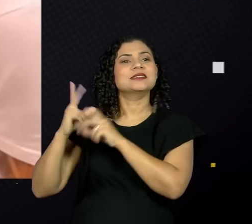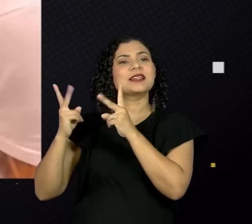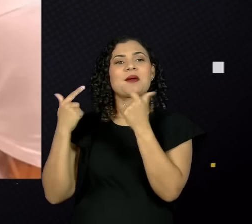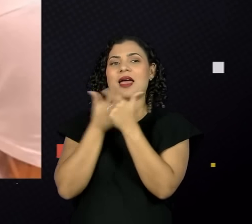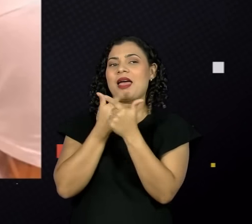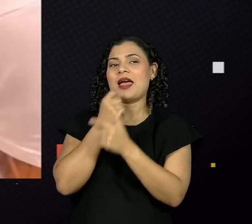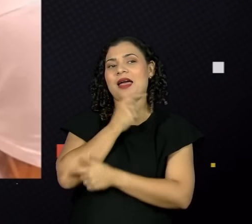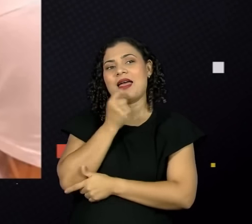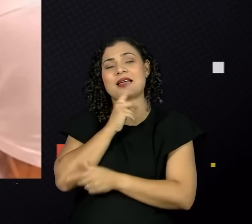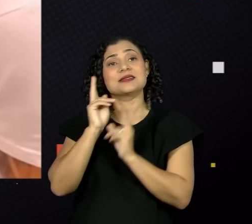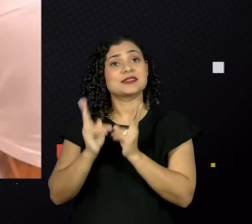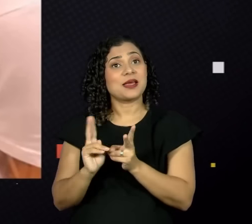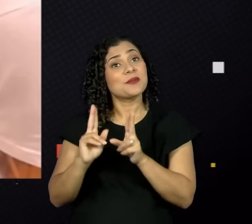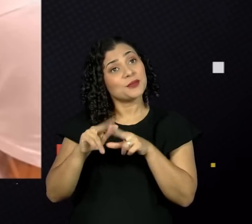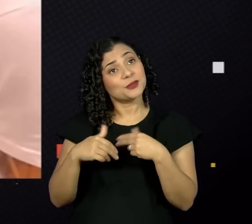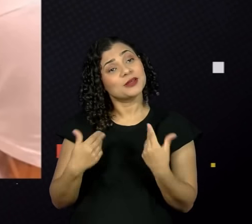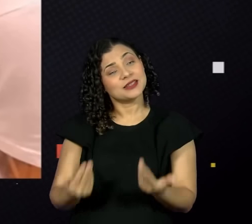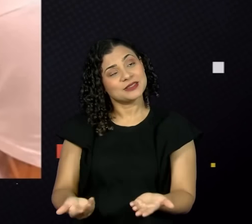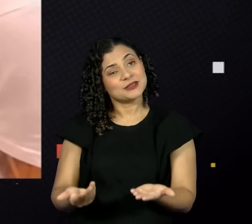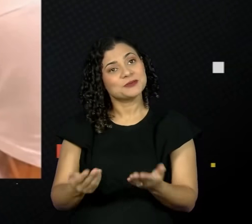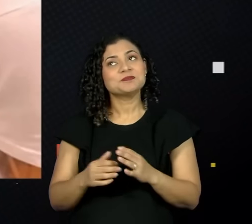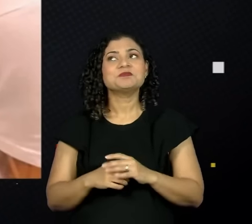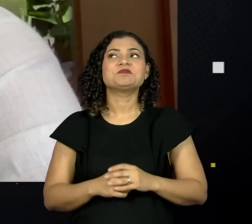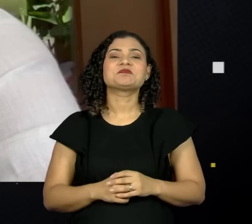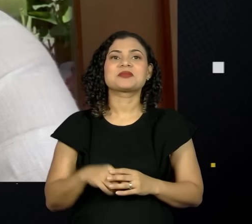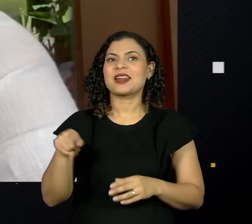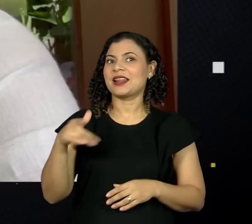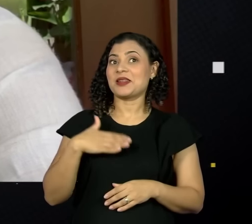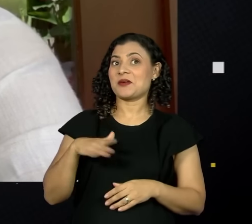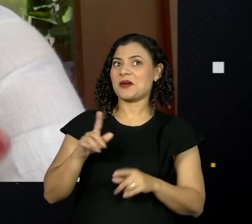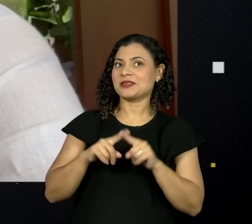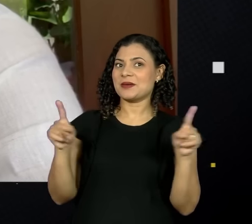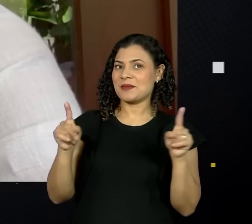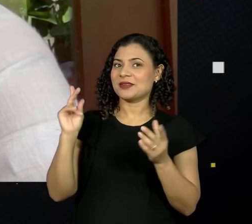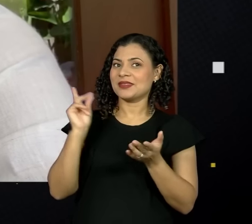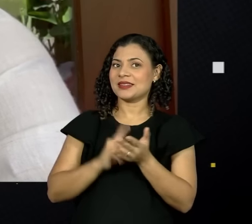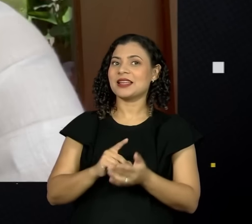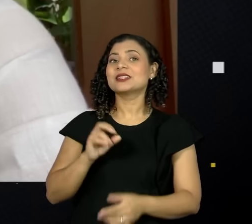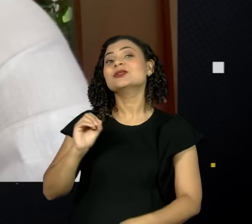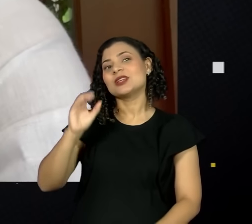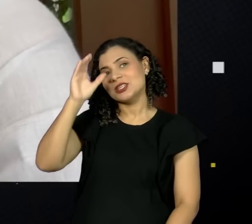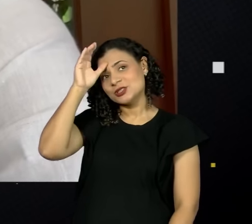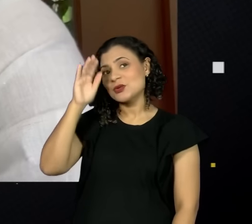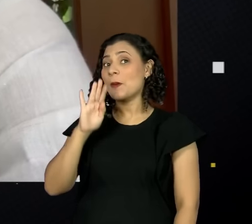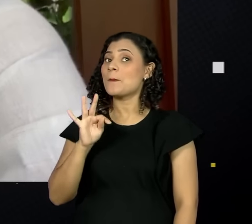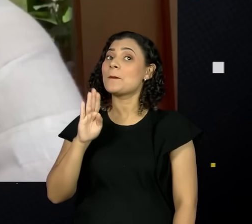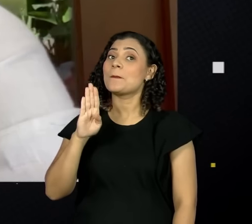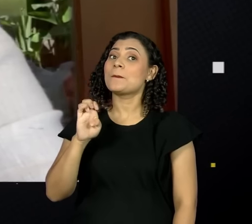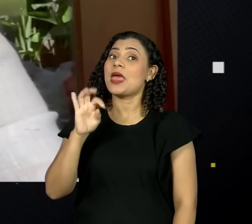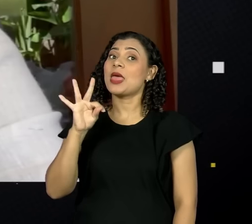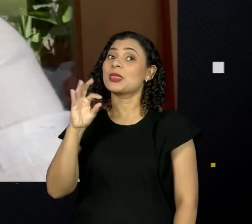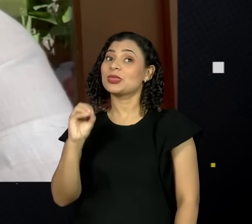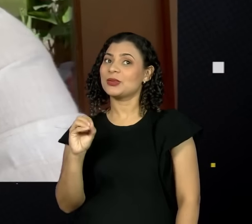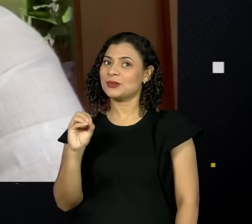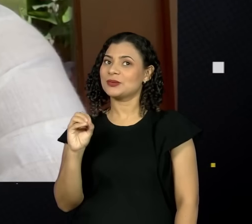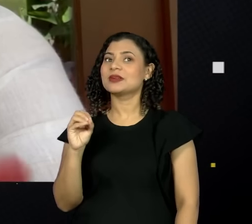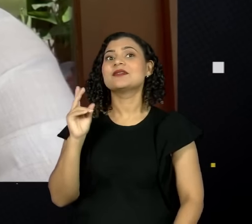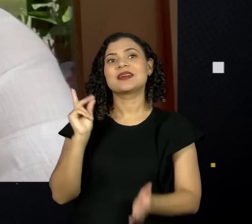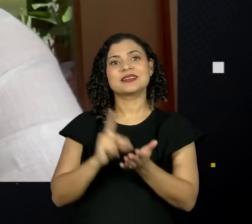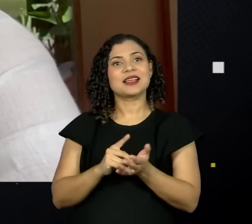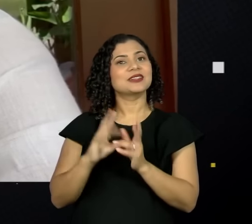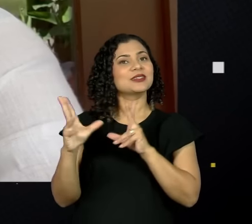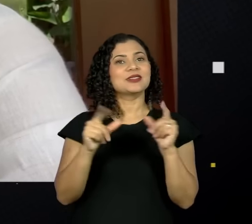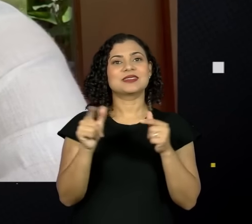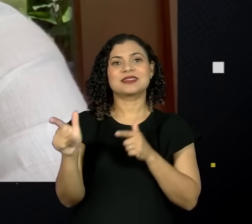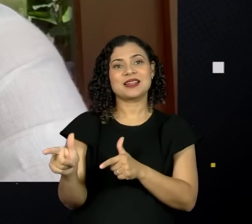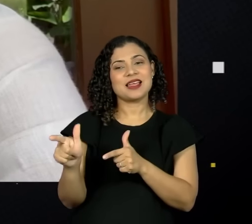então eu vou fazer uma delas que ele não gosta muito quer chamar ele de tio Beto nós estamos quase a